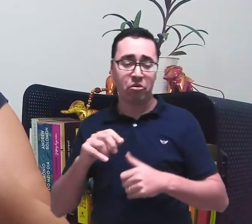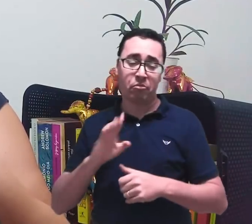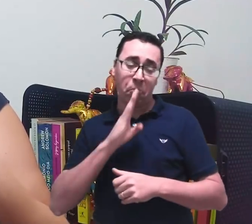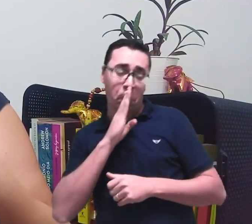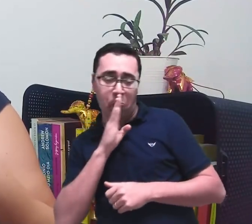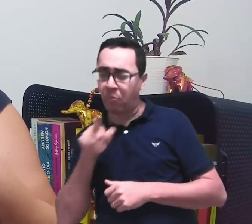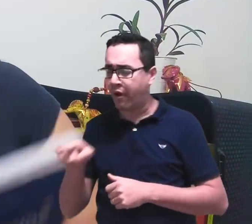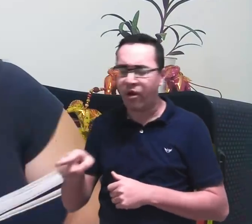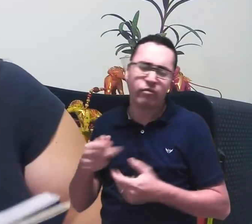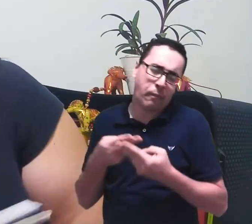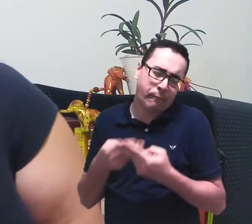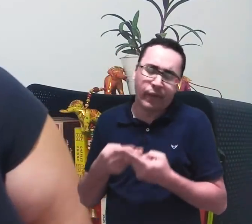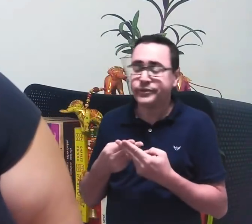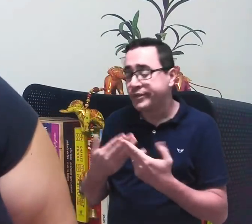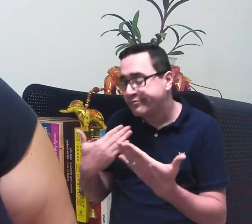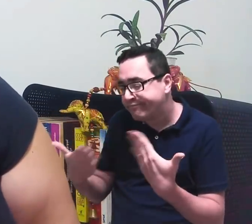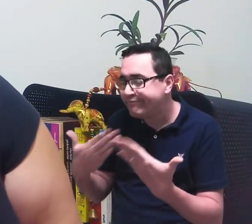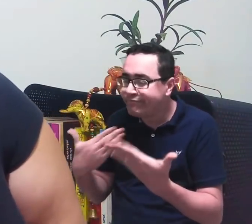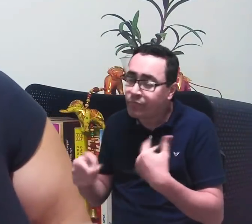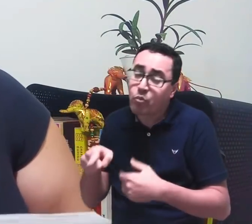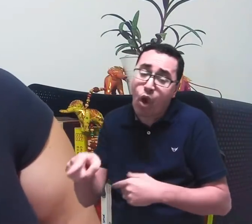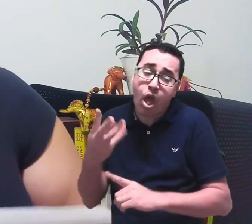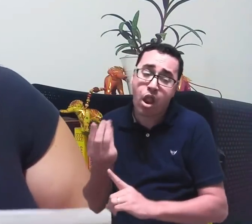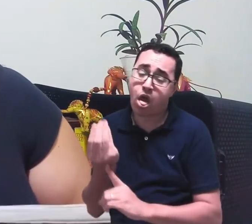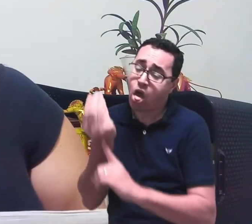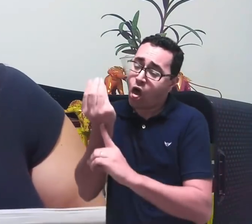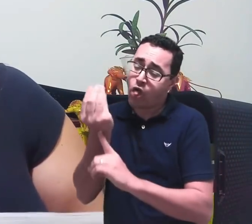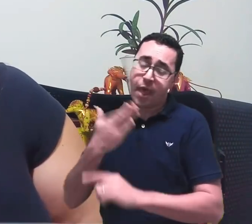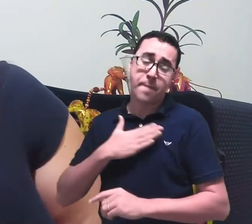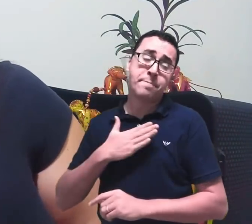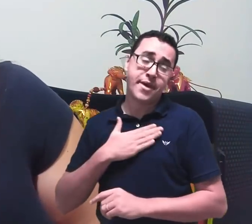minha rosa. E voltou aonde estava a raposa.